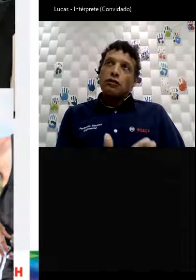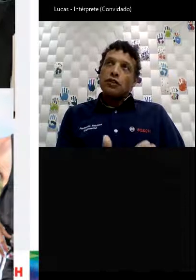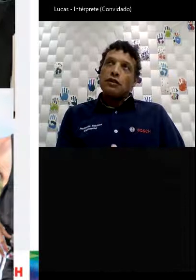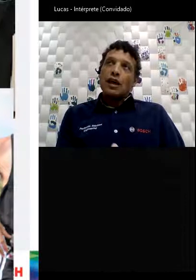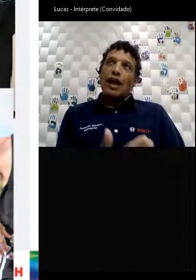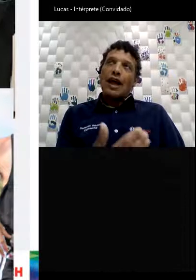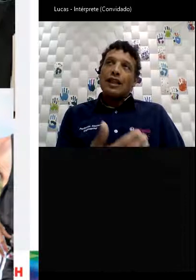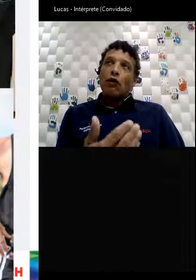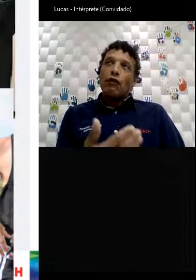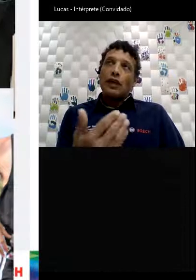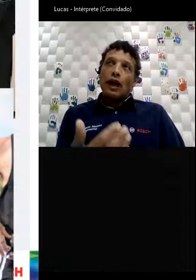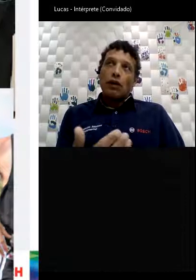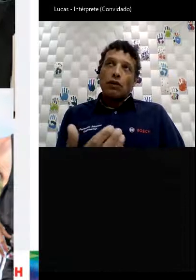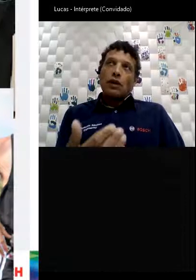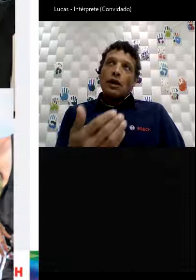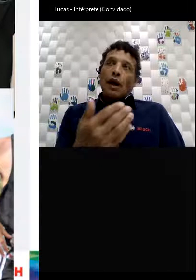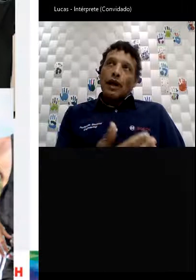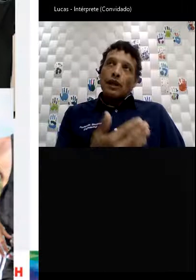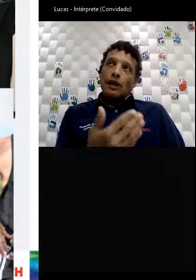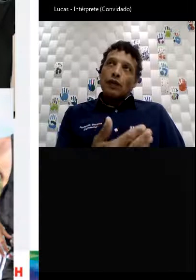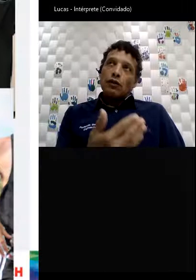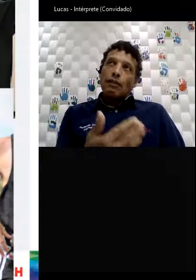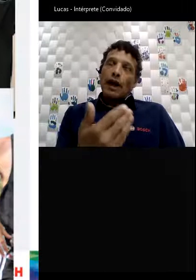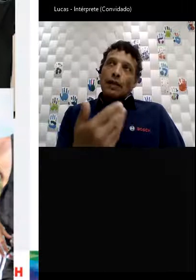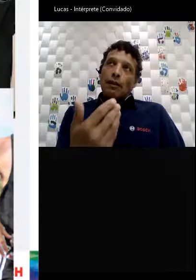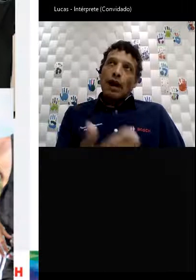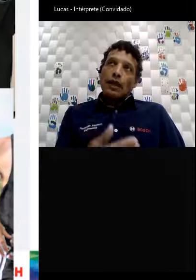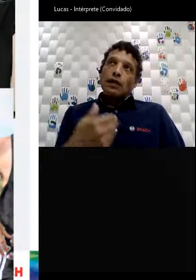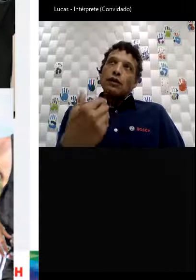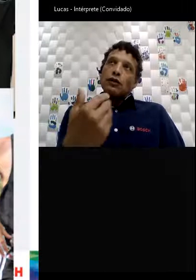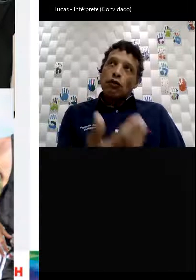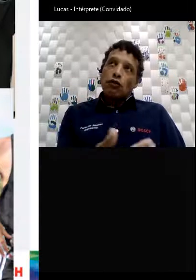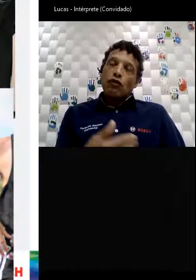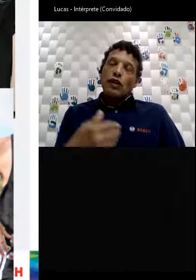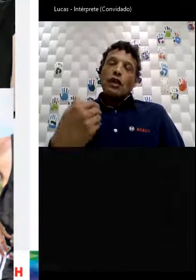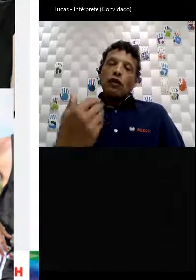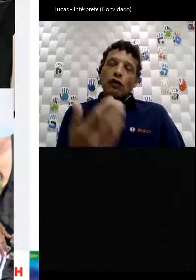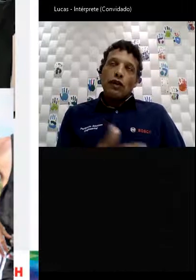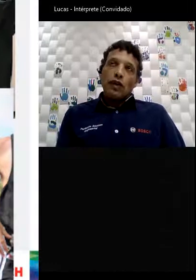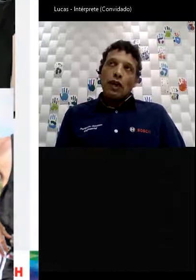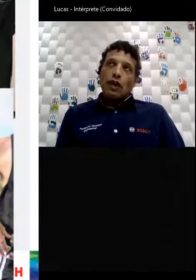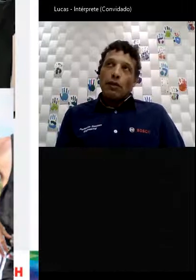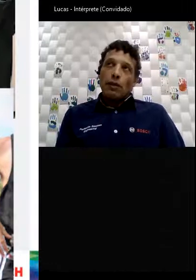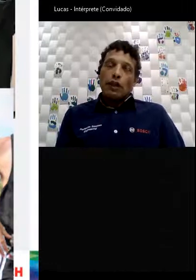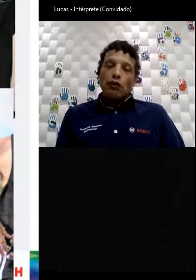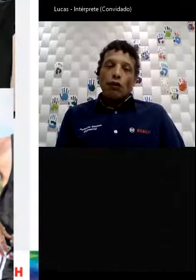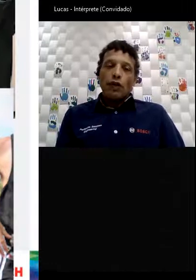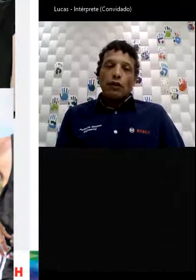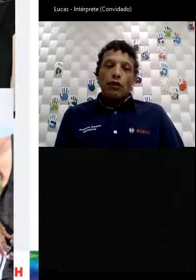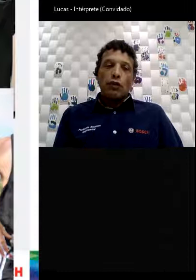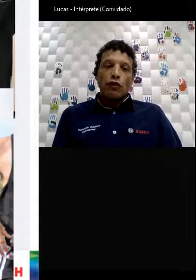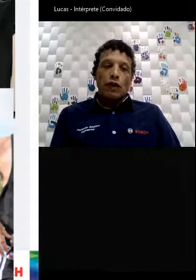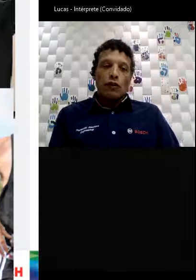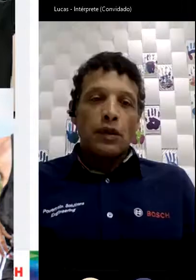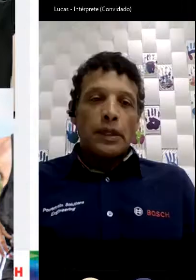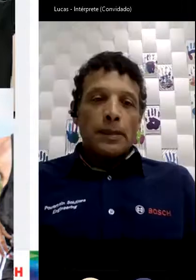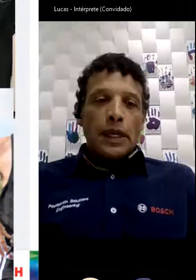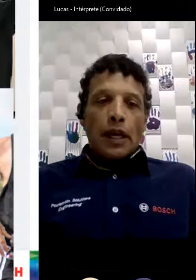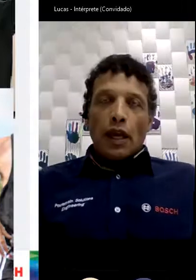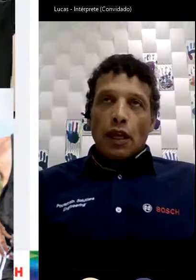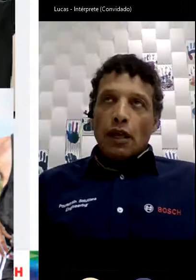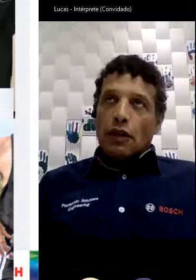cadeia produtiva até o final, aprendendo máquina a máquina, os conceitos e me desenvolvendo nesse